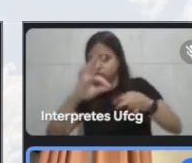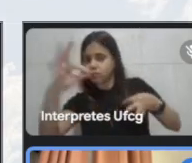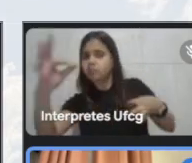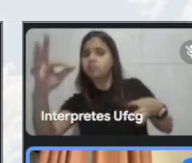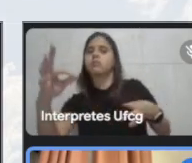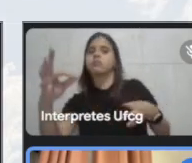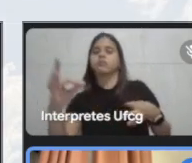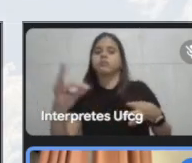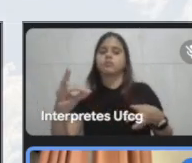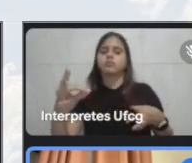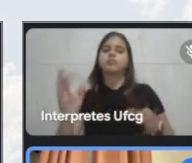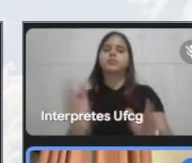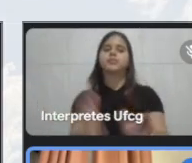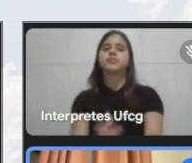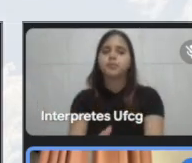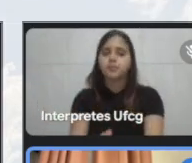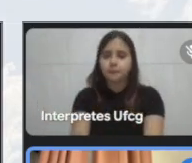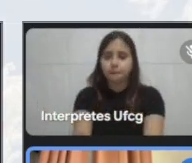distância às zonas de expansão urbana.